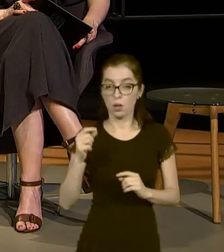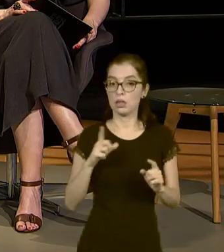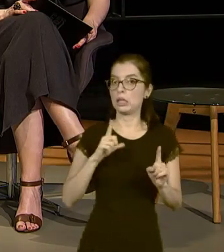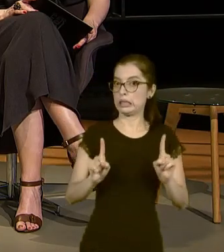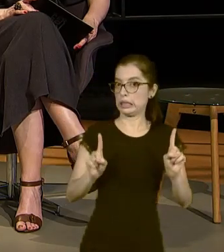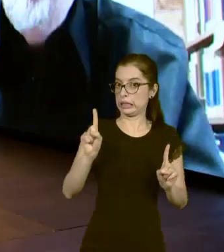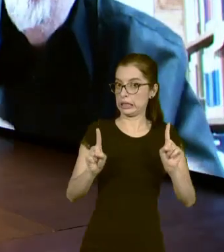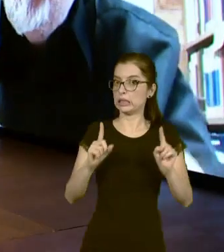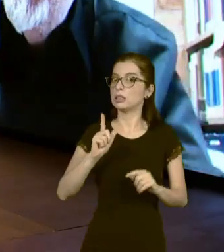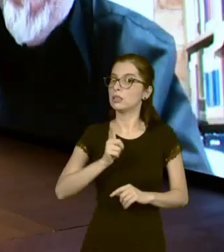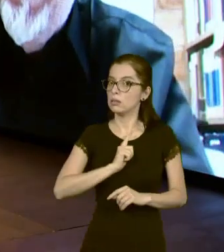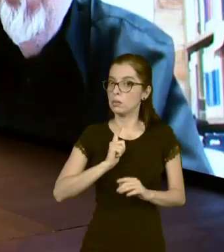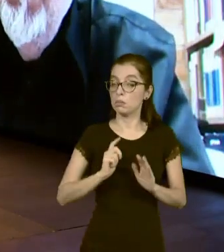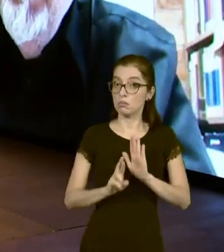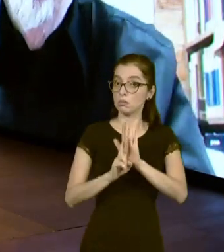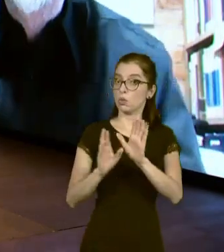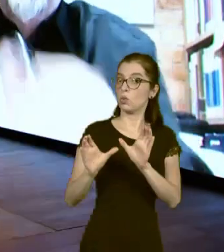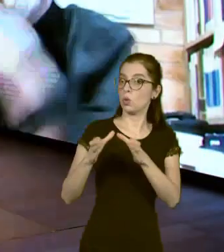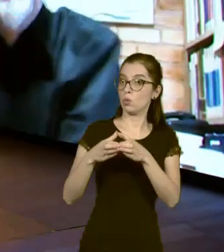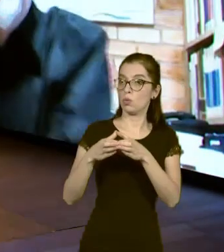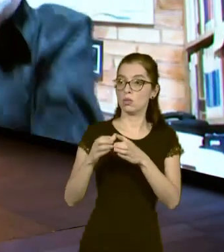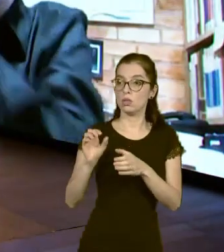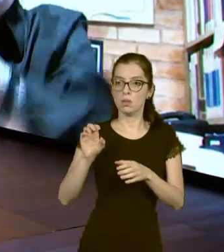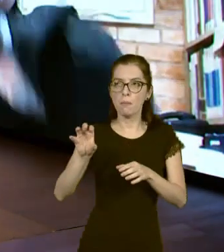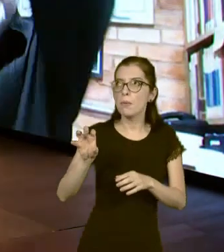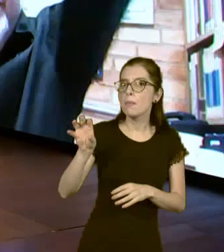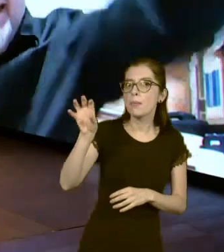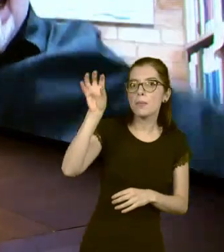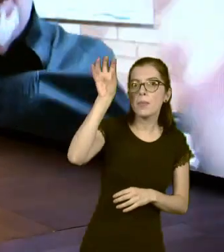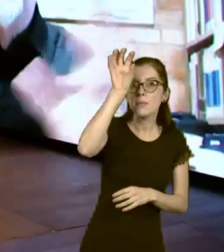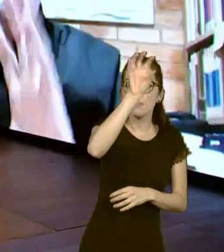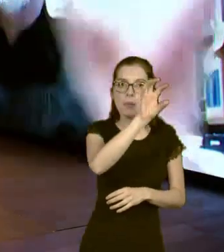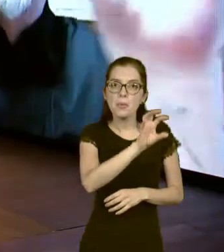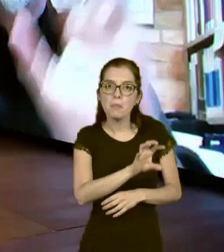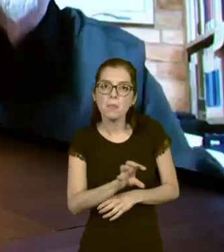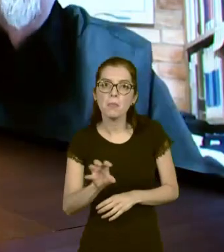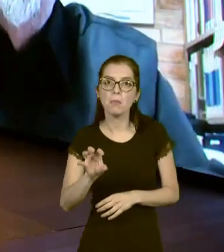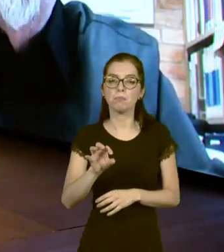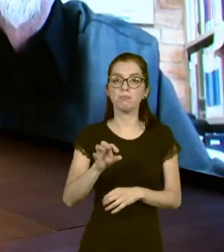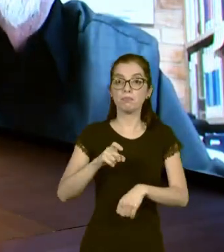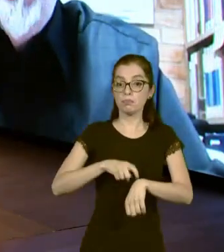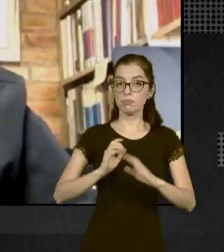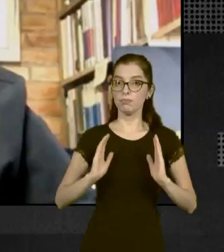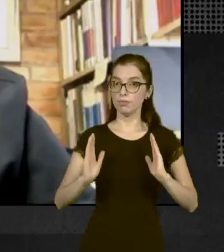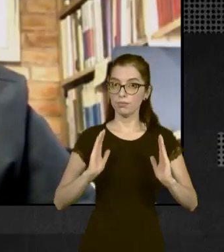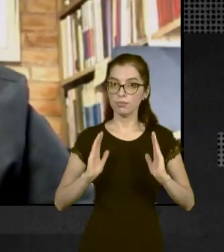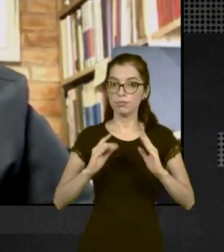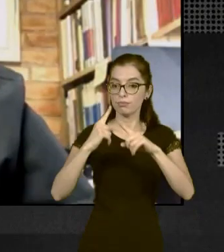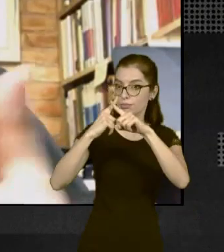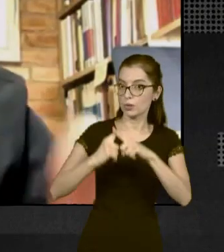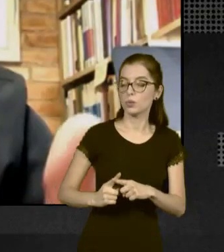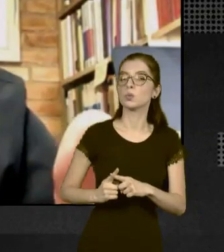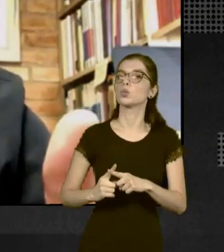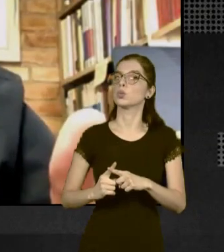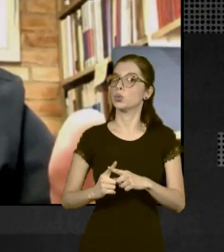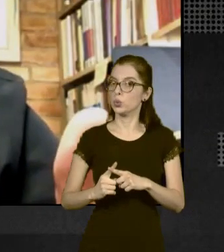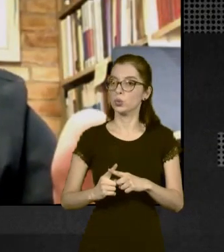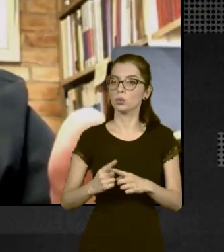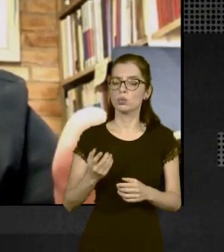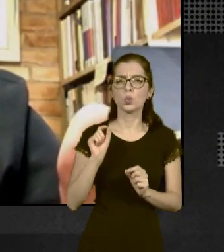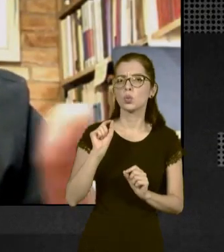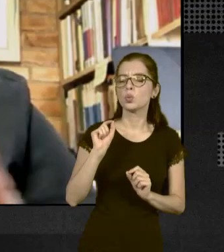ia representar o seu estado naquele grande momento de encontro de teatro, que era a